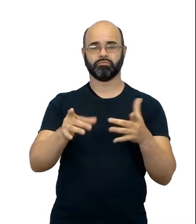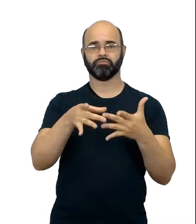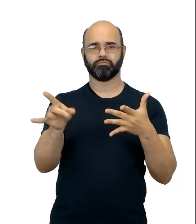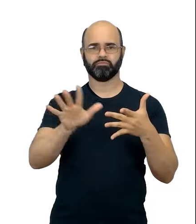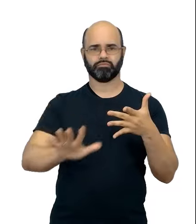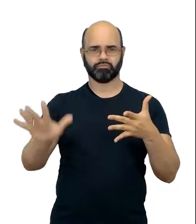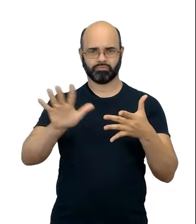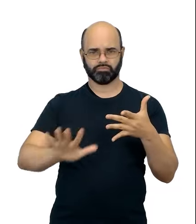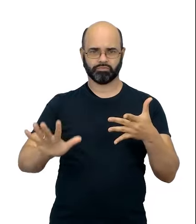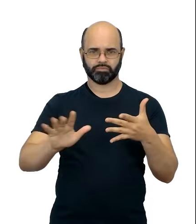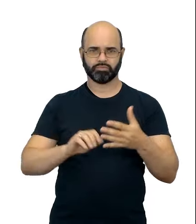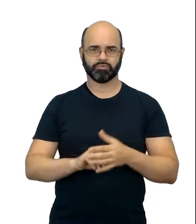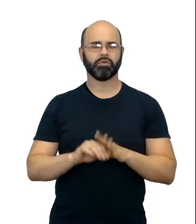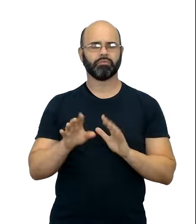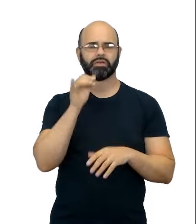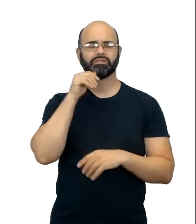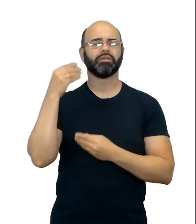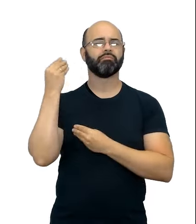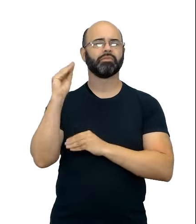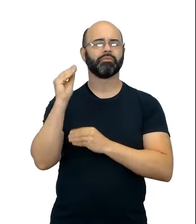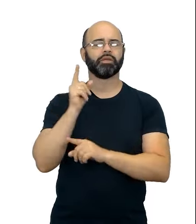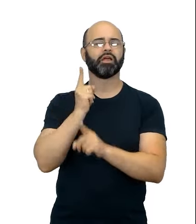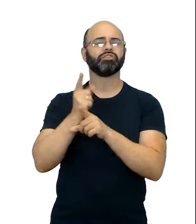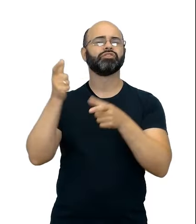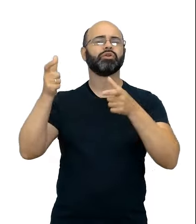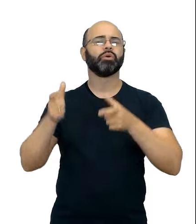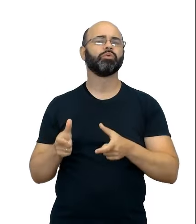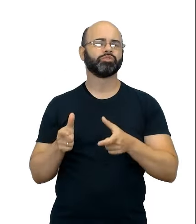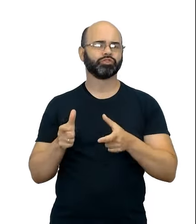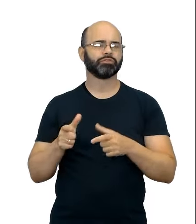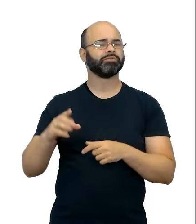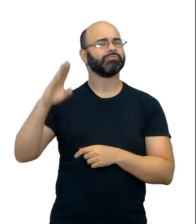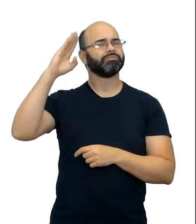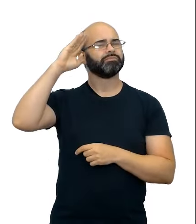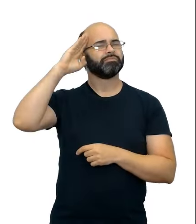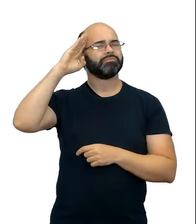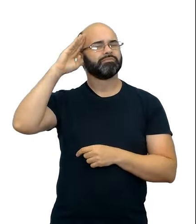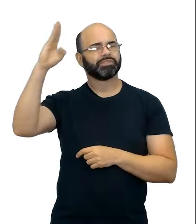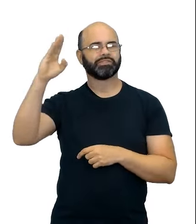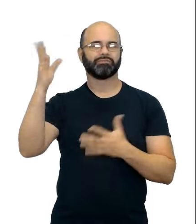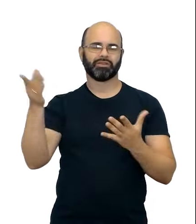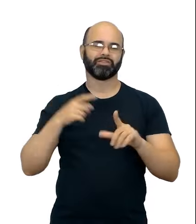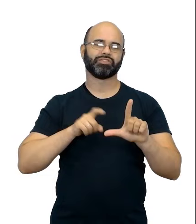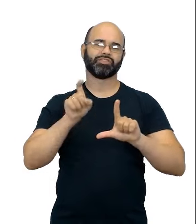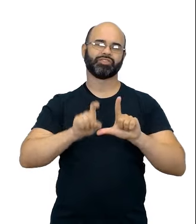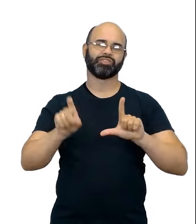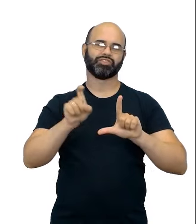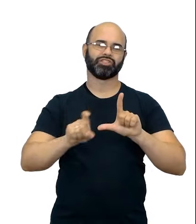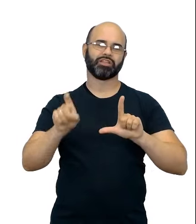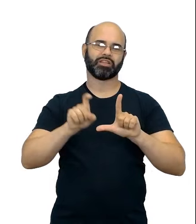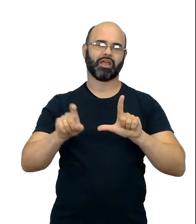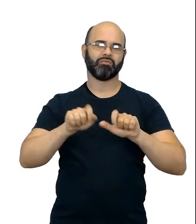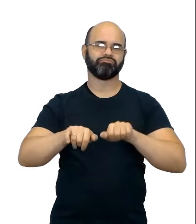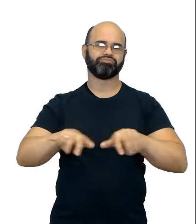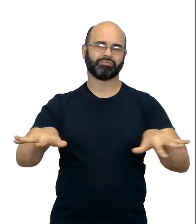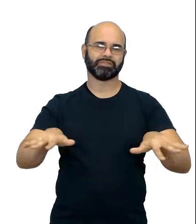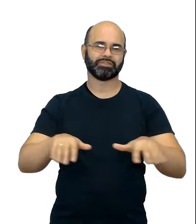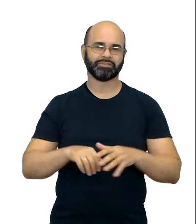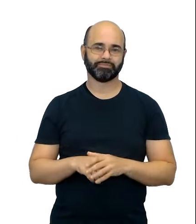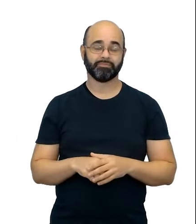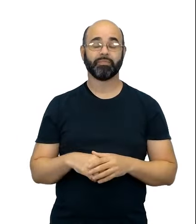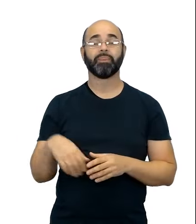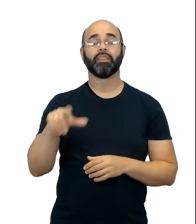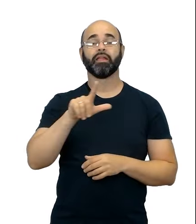se encontra o meme? Predominantemente no meio digital. Linguagem dominante utilizada